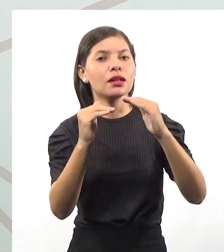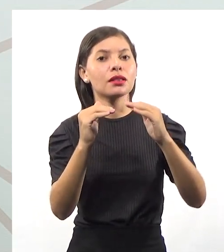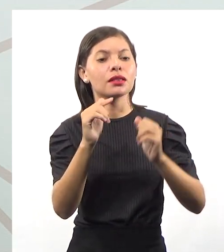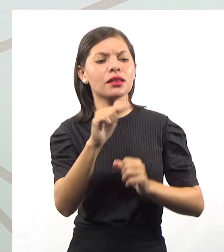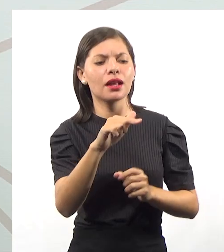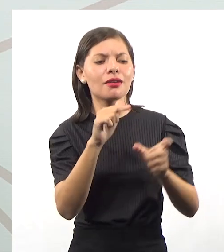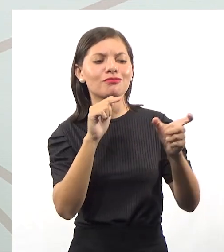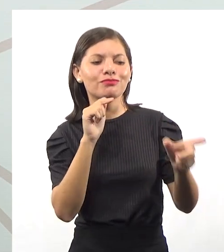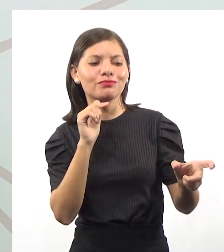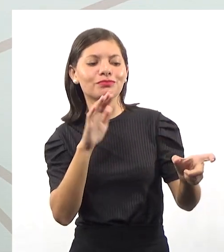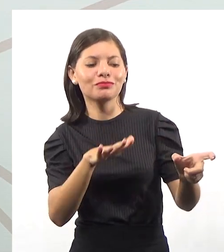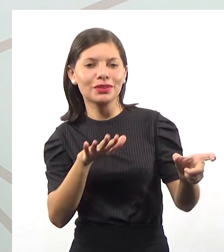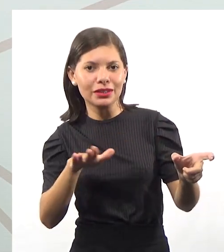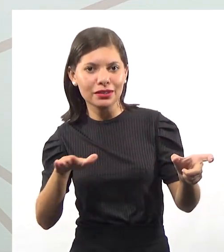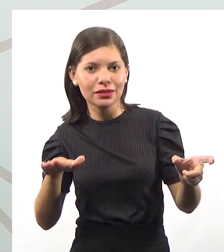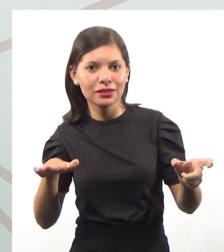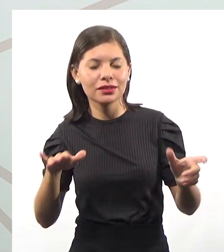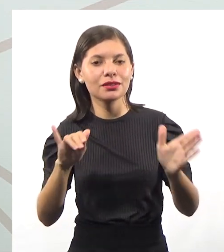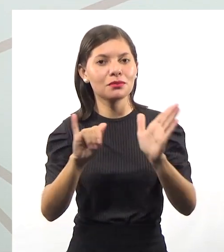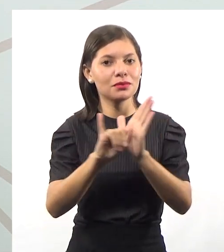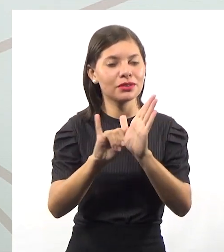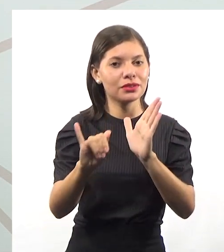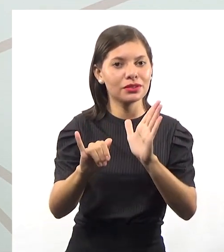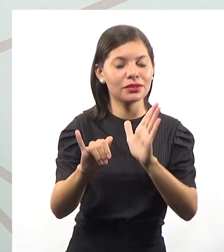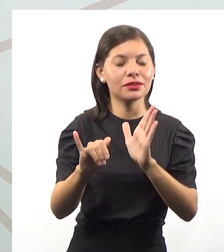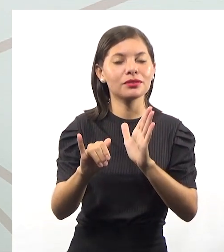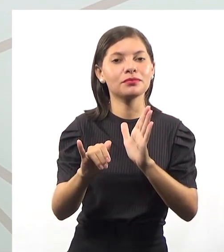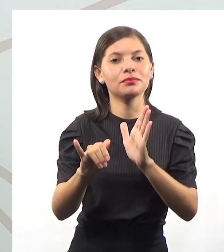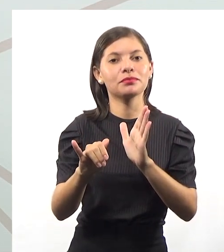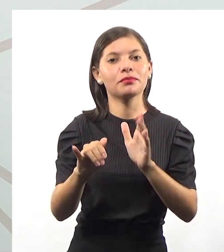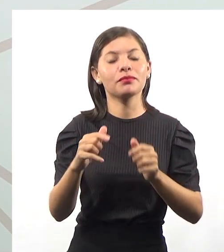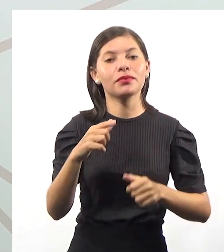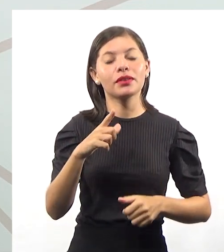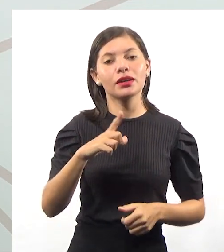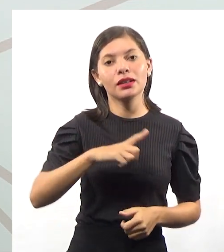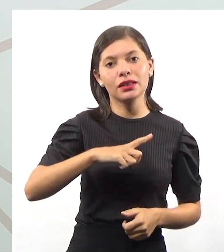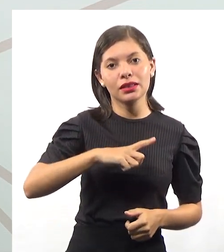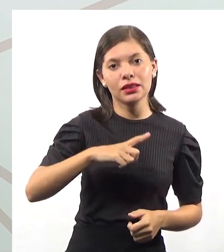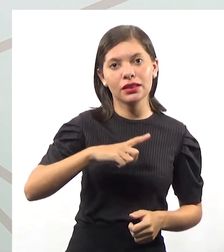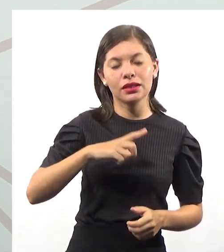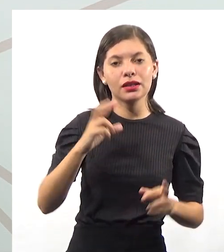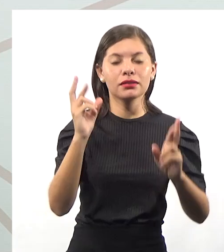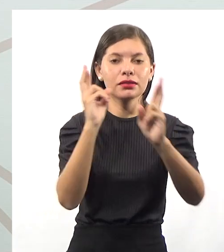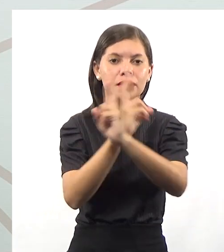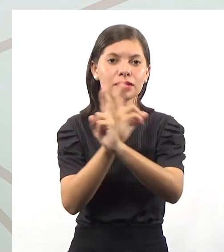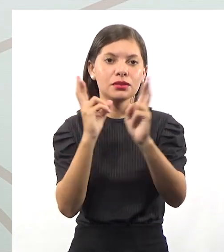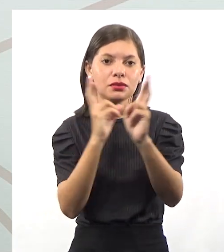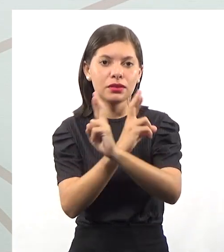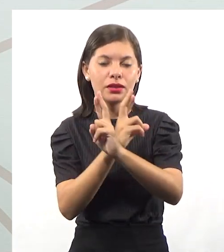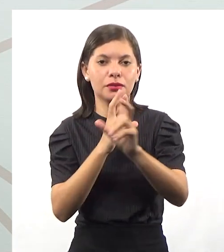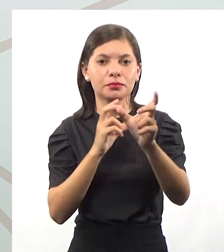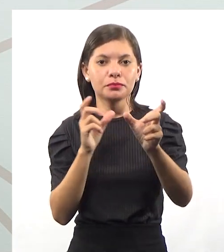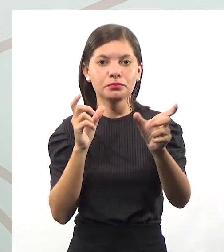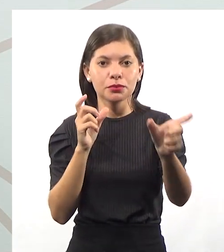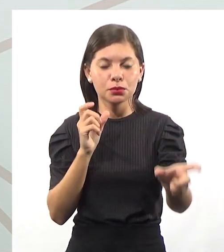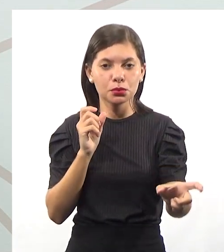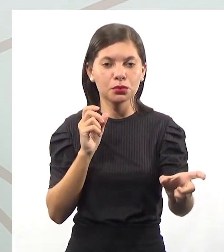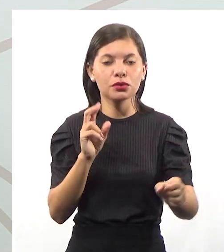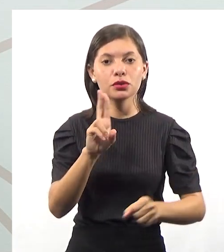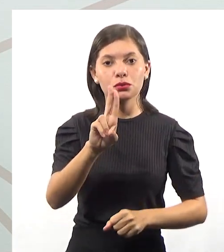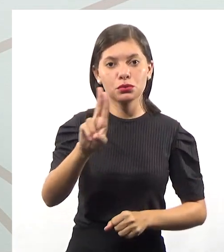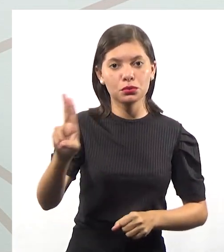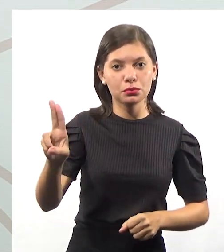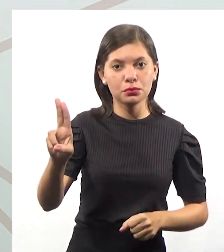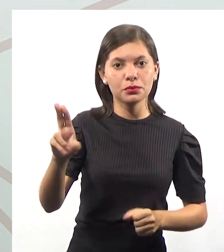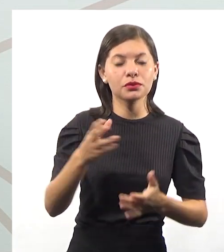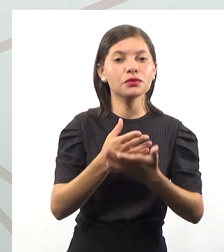sujeito enquanto identidade e a sua identidade existente a partir da relação com o outro, esses são nomes